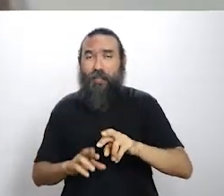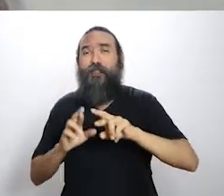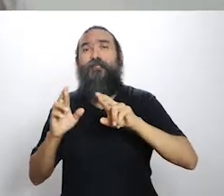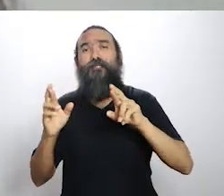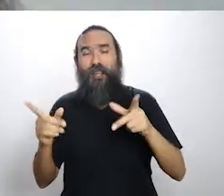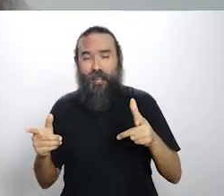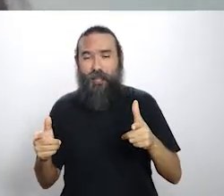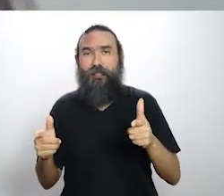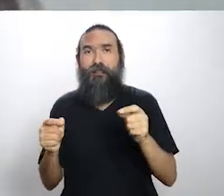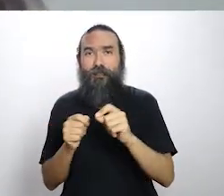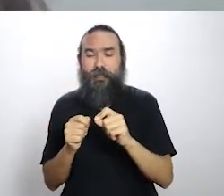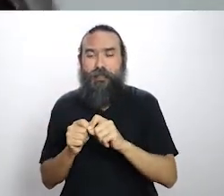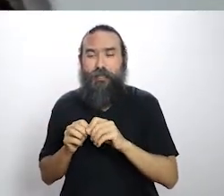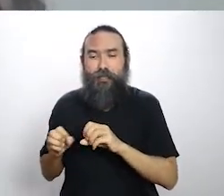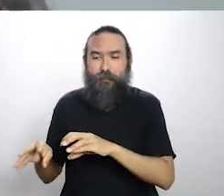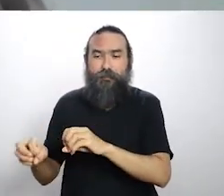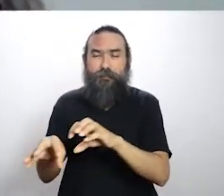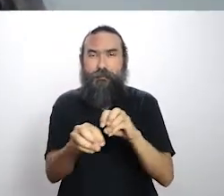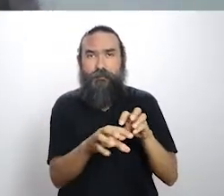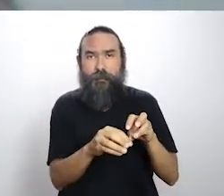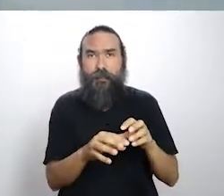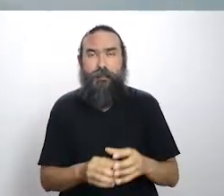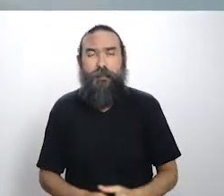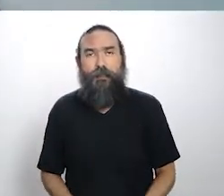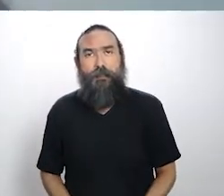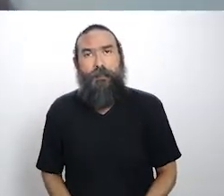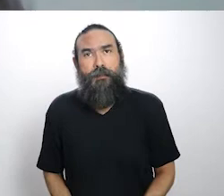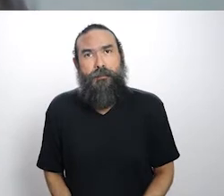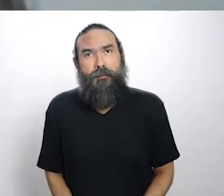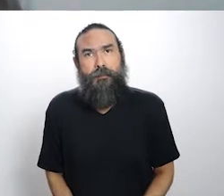30 segundos, deixa eu ver o que mais eu consigo falar.